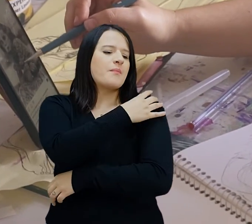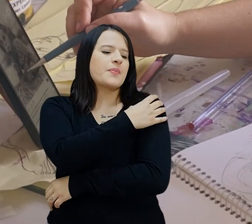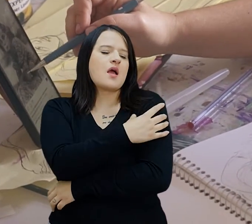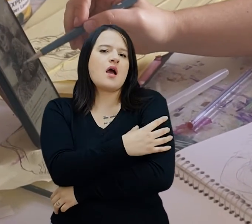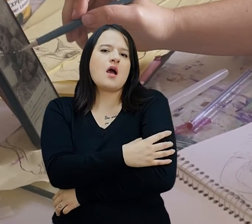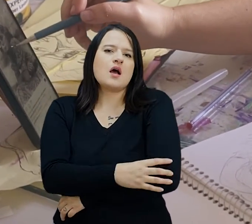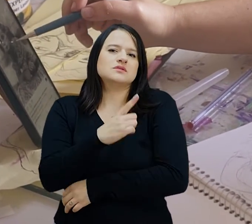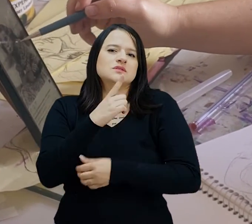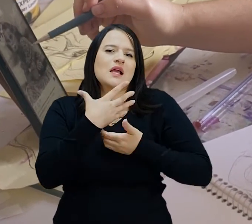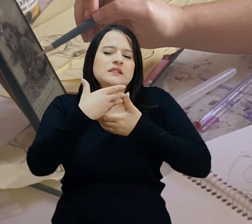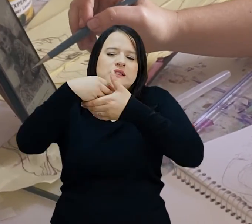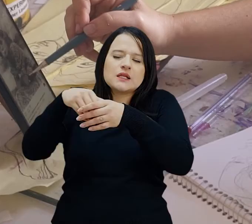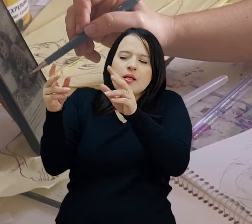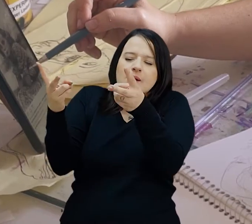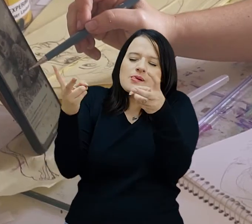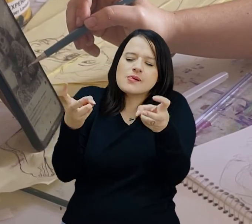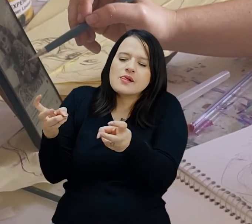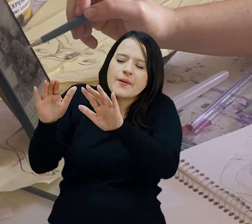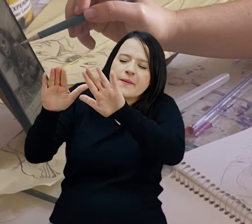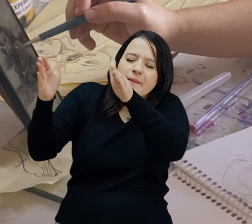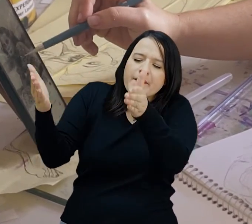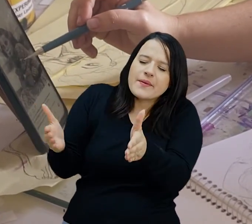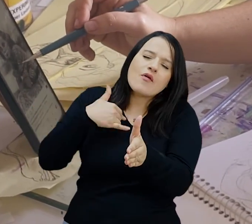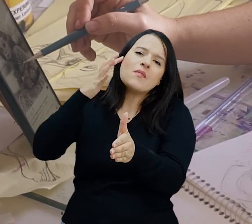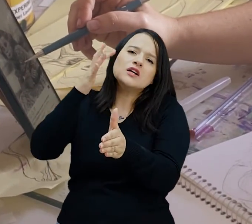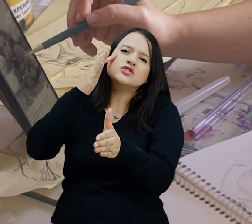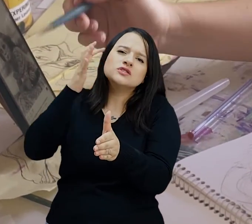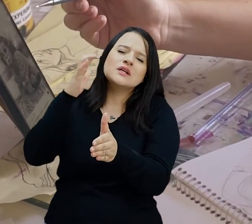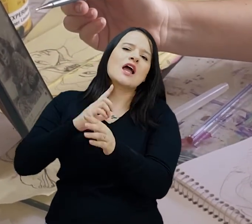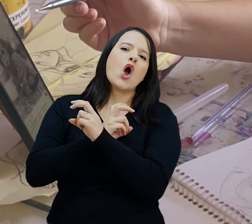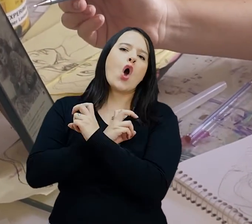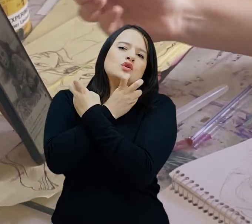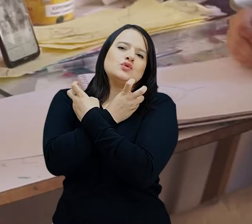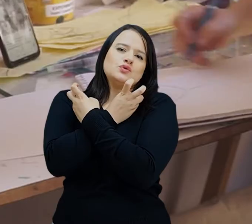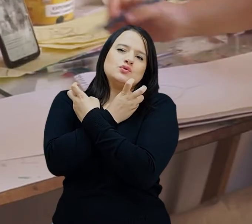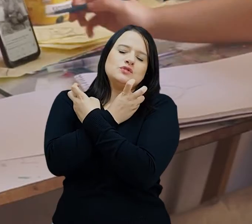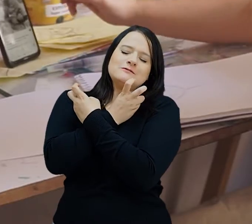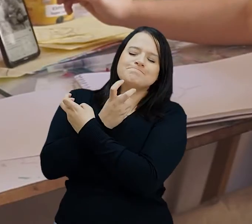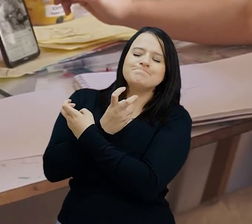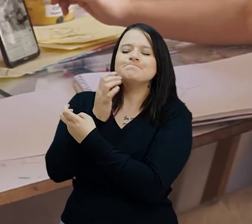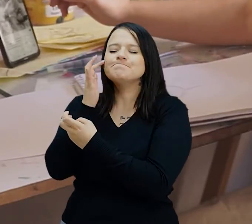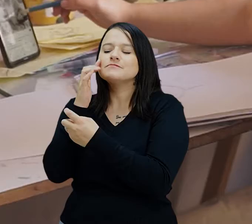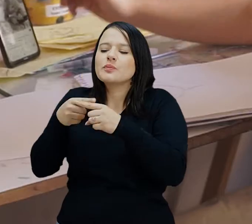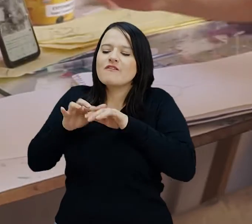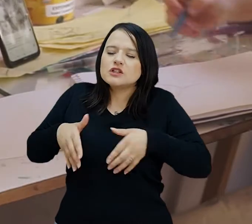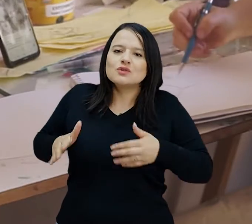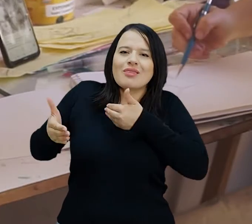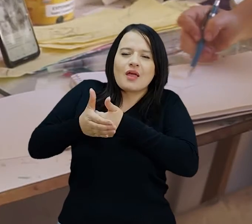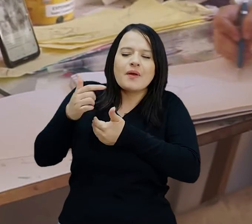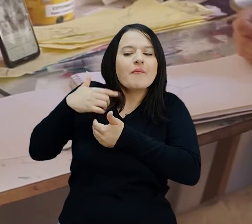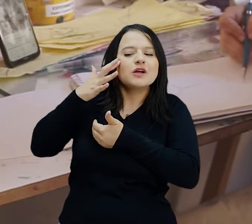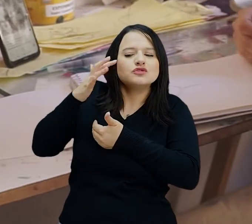e tentar perceber aonde o braço dela tá por dentro da roupa também, assim, tipo, eu posso imaginar onde o